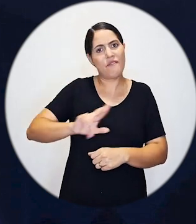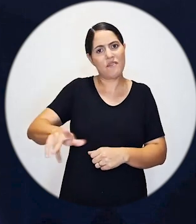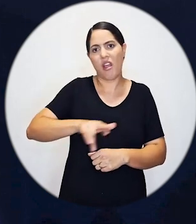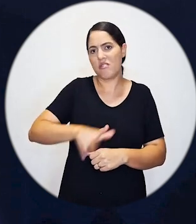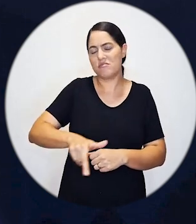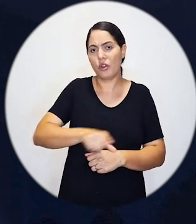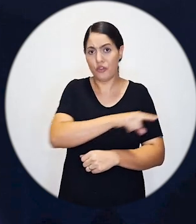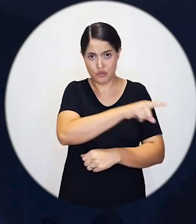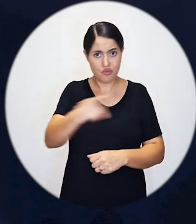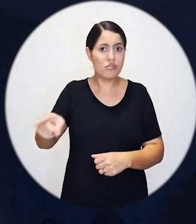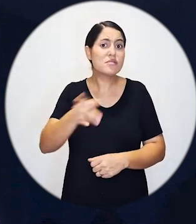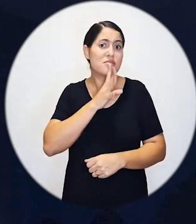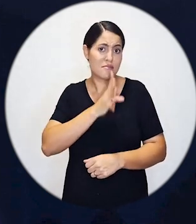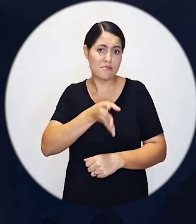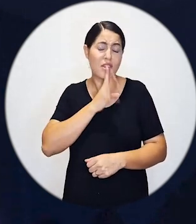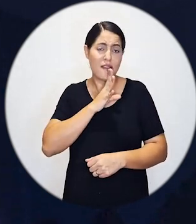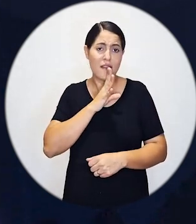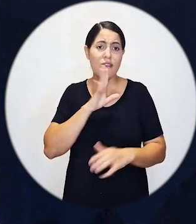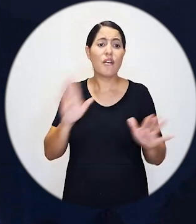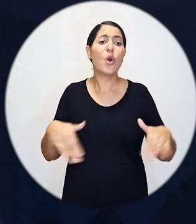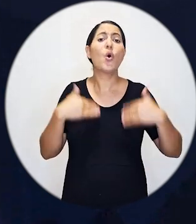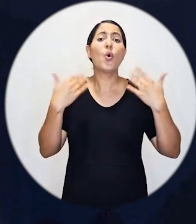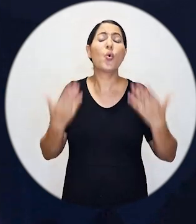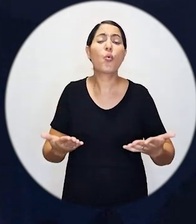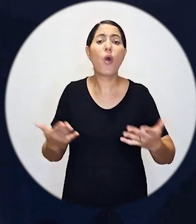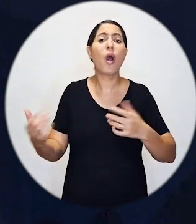e de enfrentar, você conhece bem,